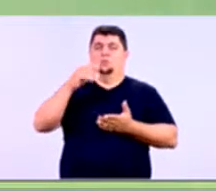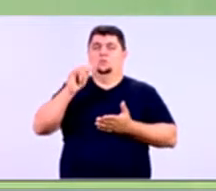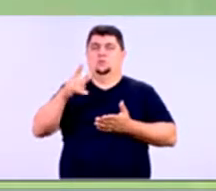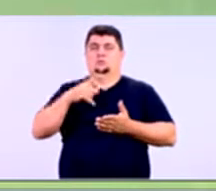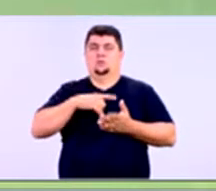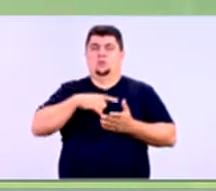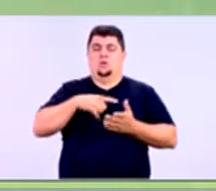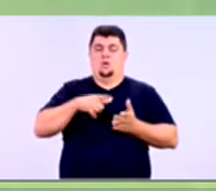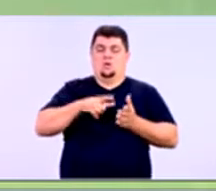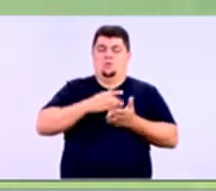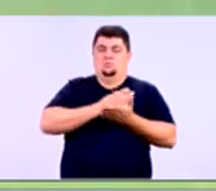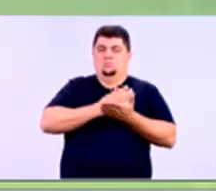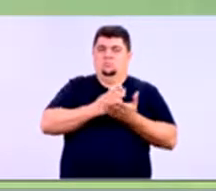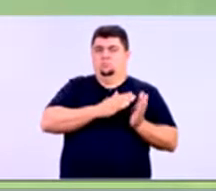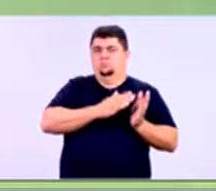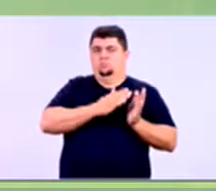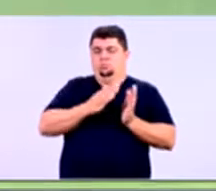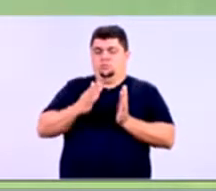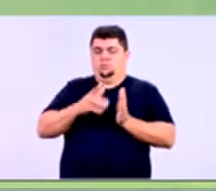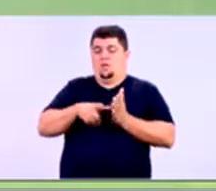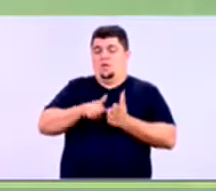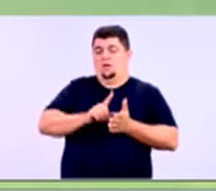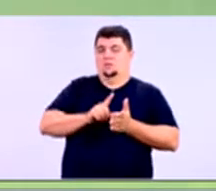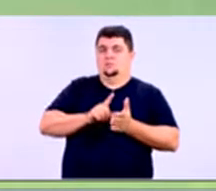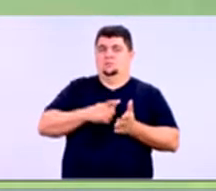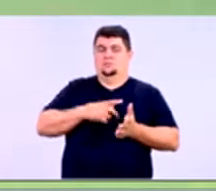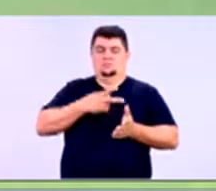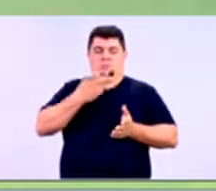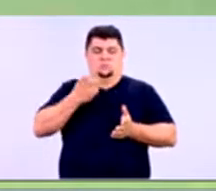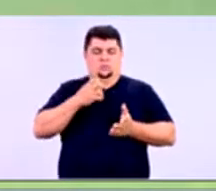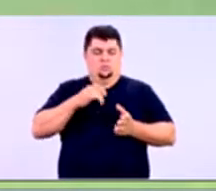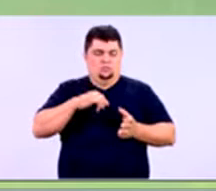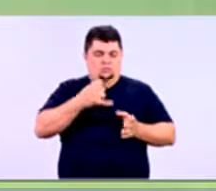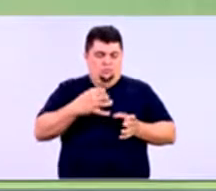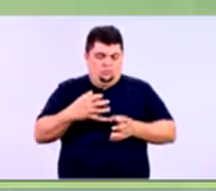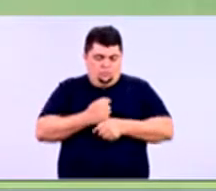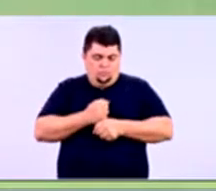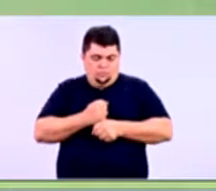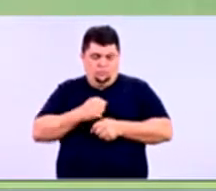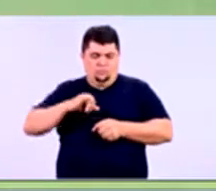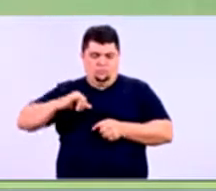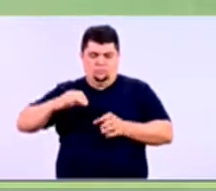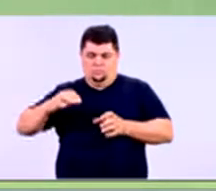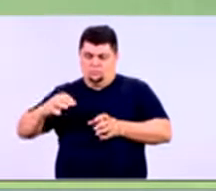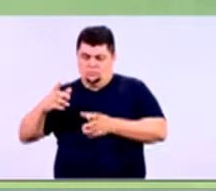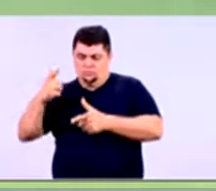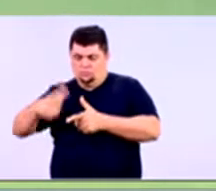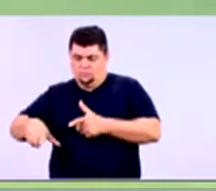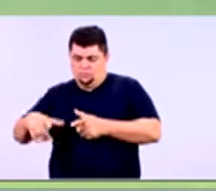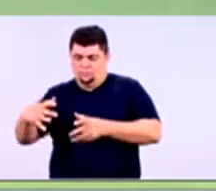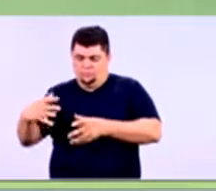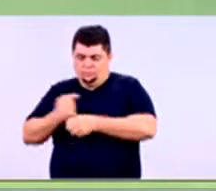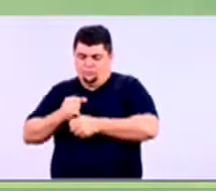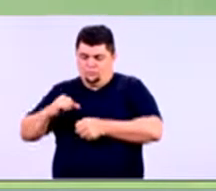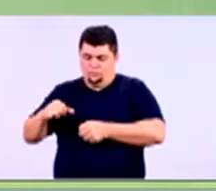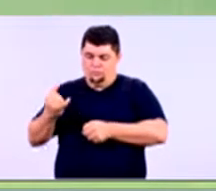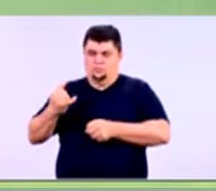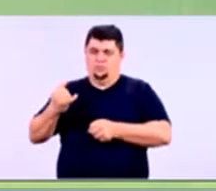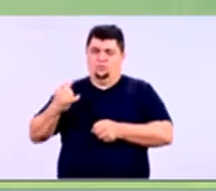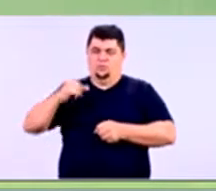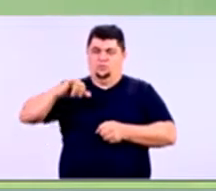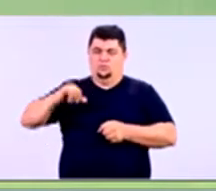período anterior, ou seja, já corrigido, por isso que é comum a expressão de juros sobre